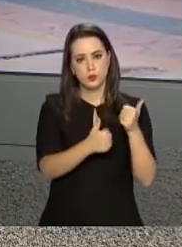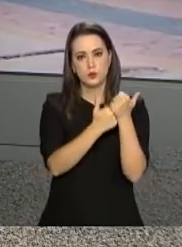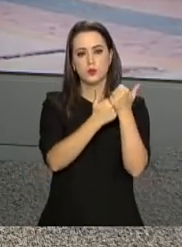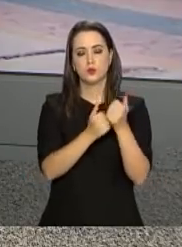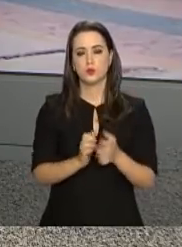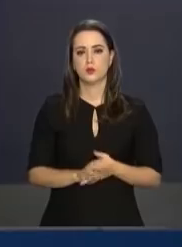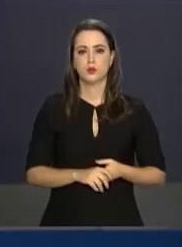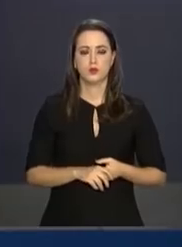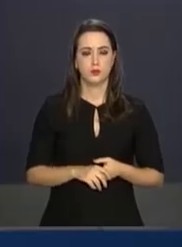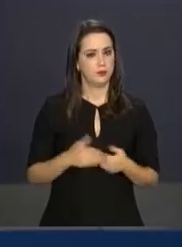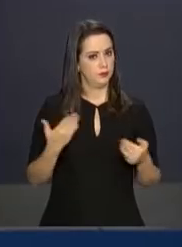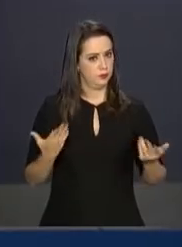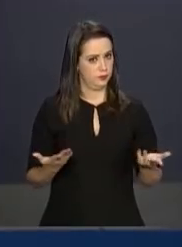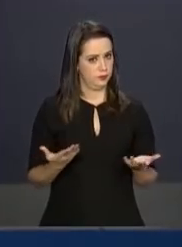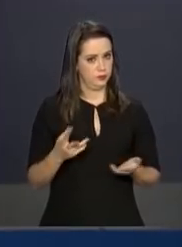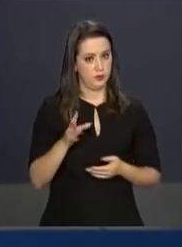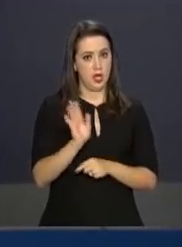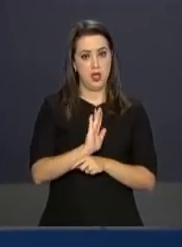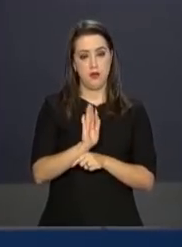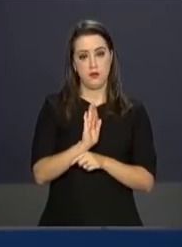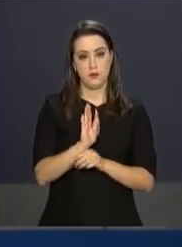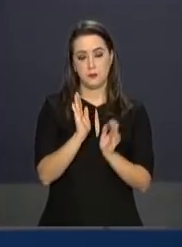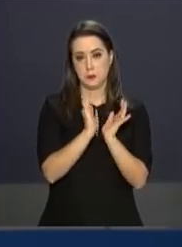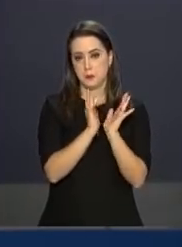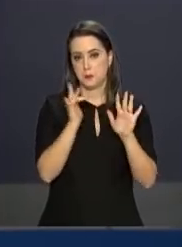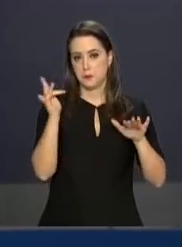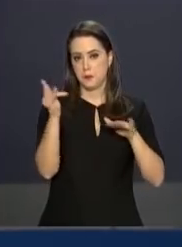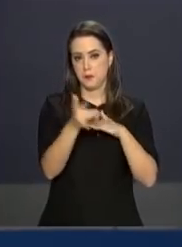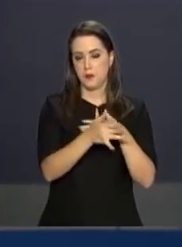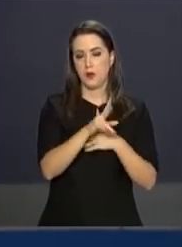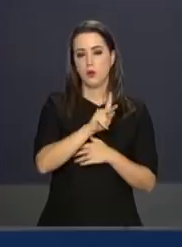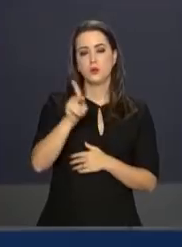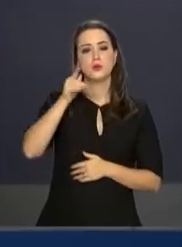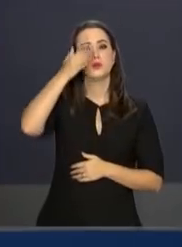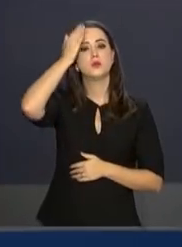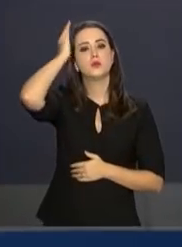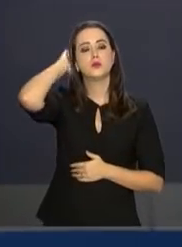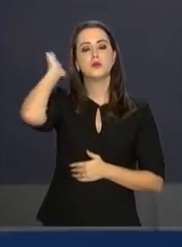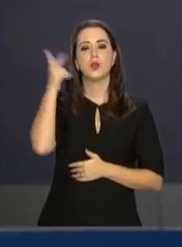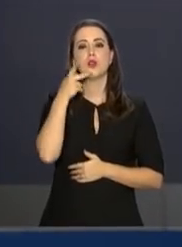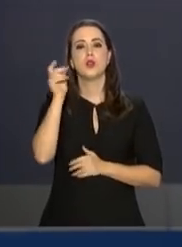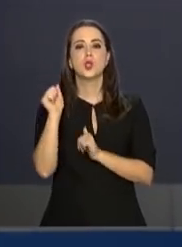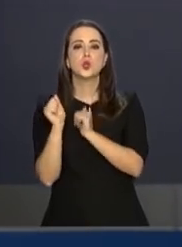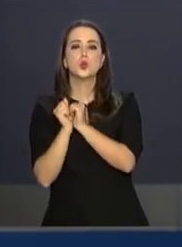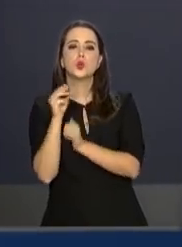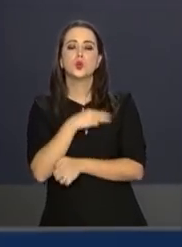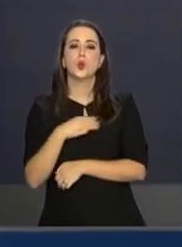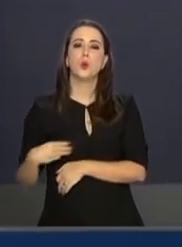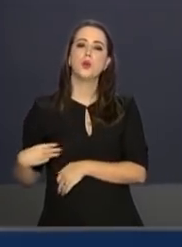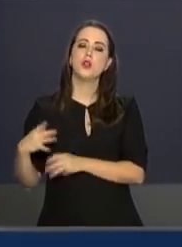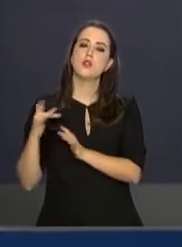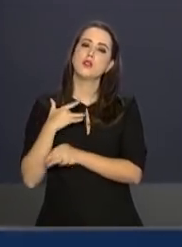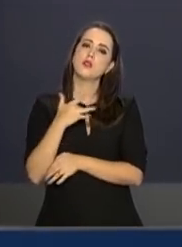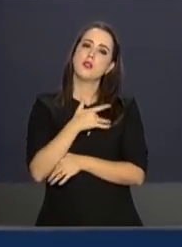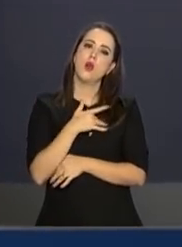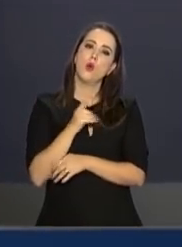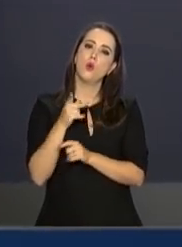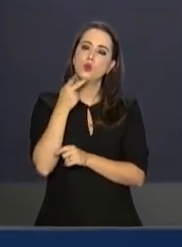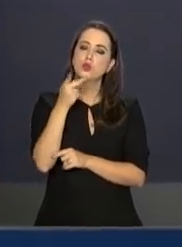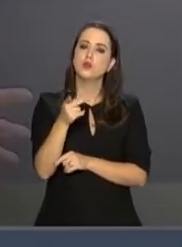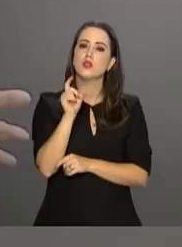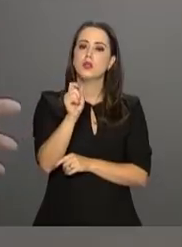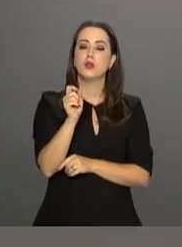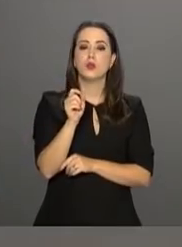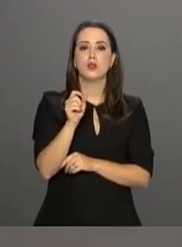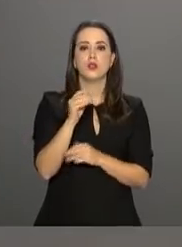transição e em vídeo divulgado pelas redes sociais o presidente Michel Temer ao lado do ministro da saúde Gilberto W